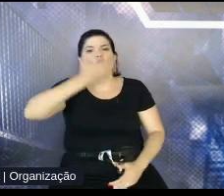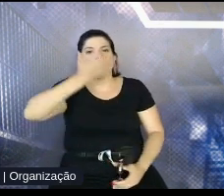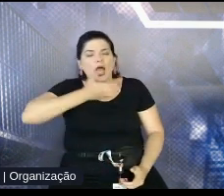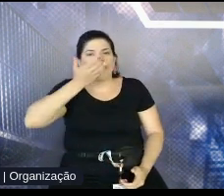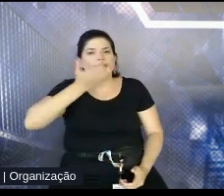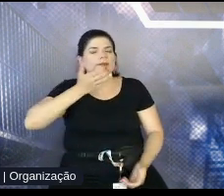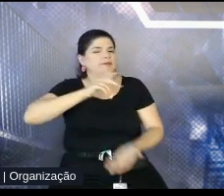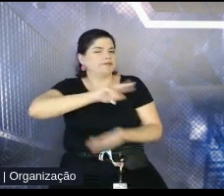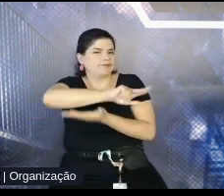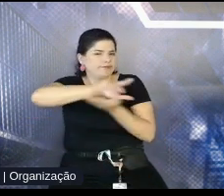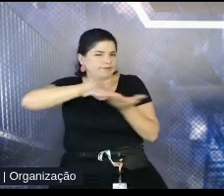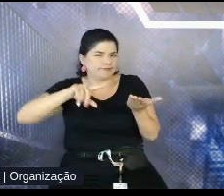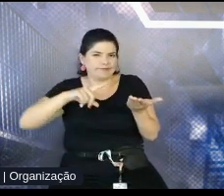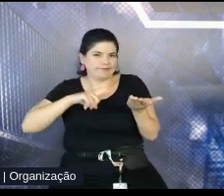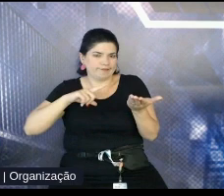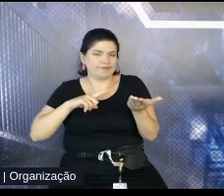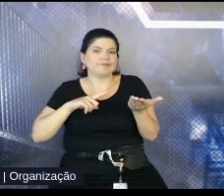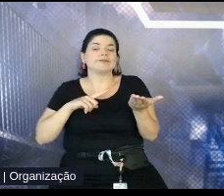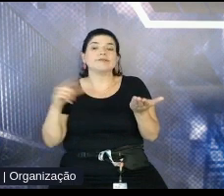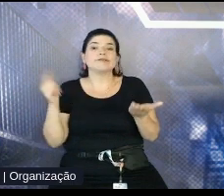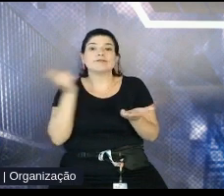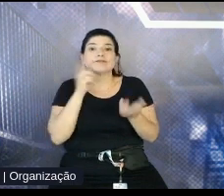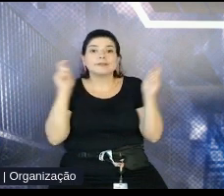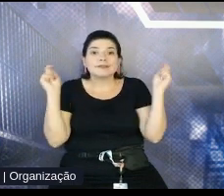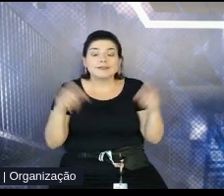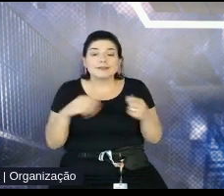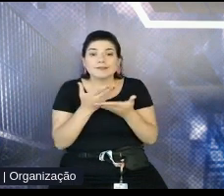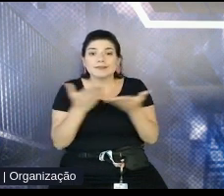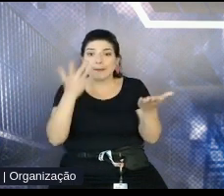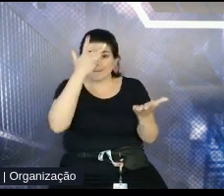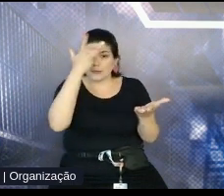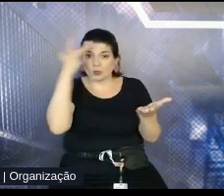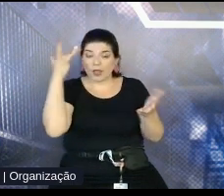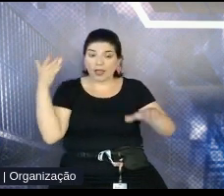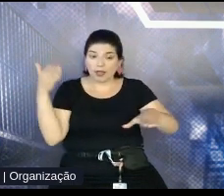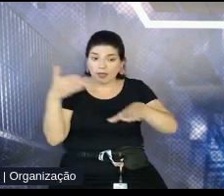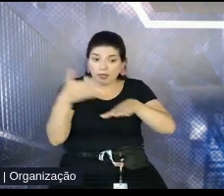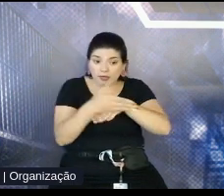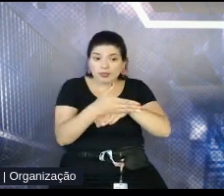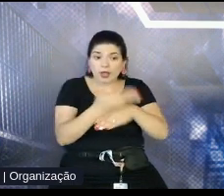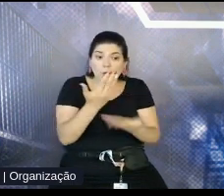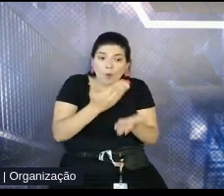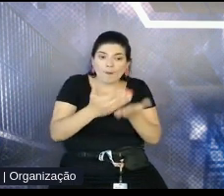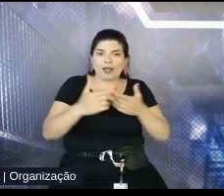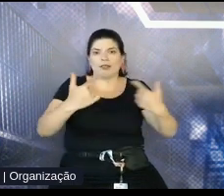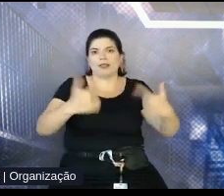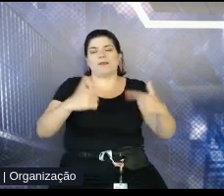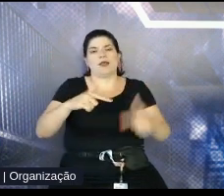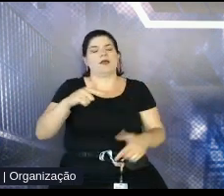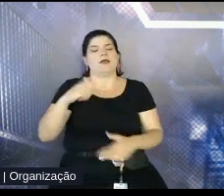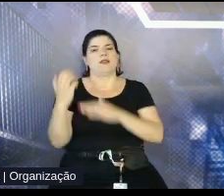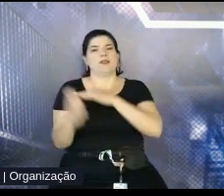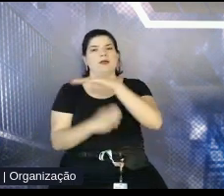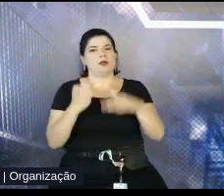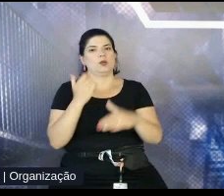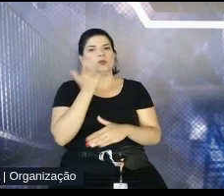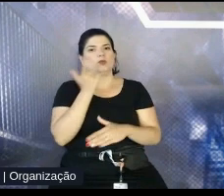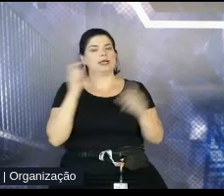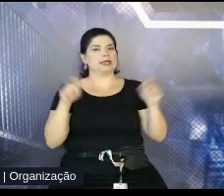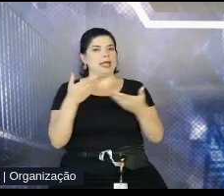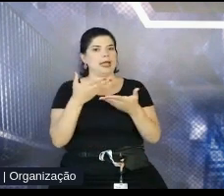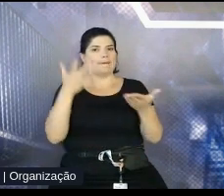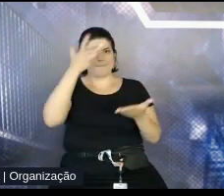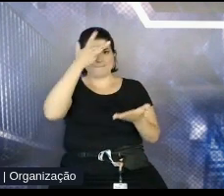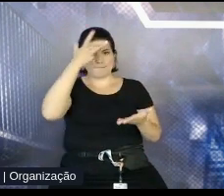procurando mudar o jogo de verdade para essas pessoas que entram na empresa, né? Então, a gente tem essas formações para poder que essas pessoas passem por